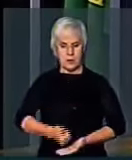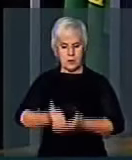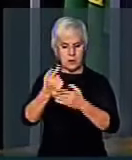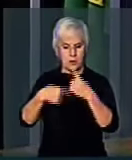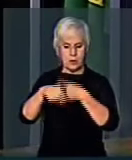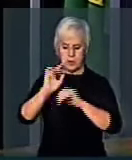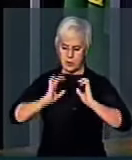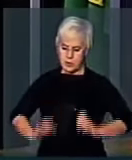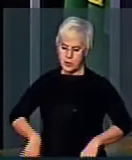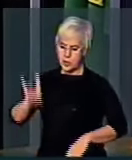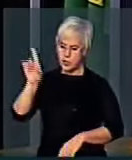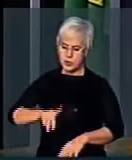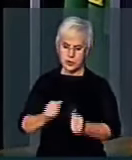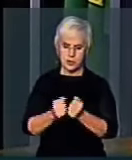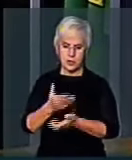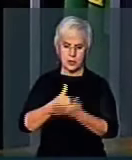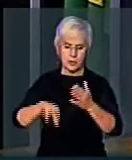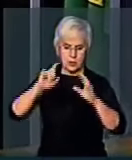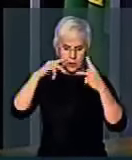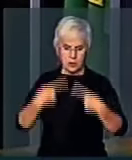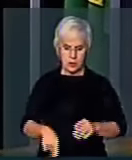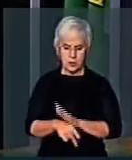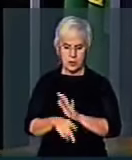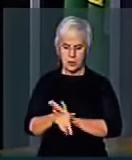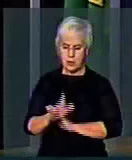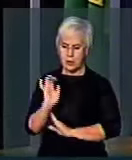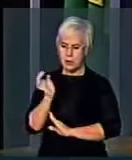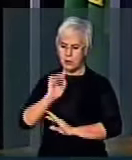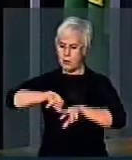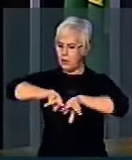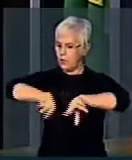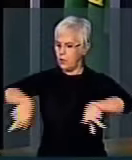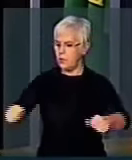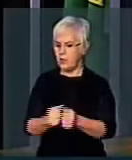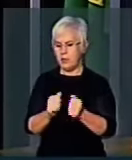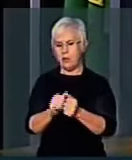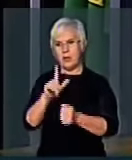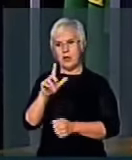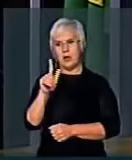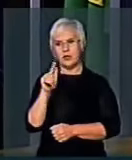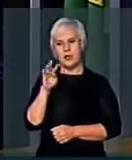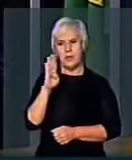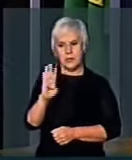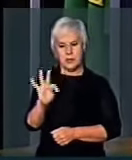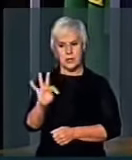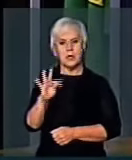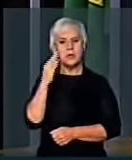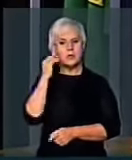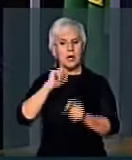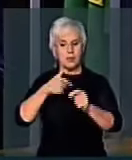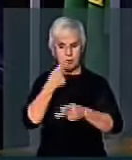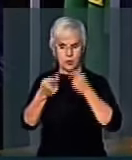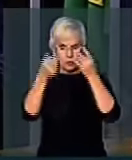da Cidadania e Direitos Humanos de lésbicas, gays, bissexuais, travestis e transexuais, vai saber muito bem do que eu